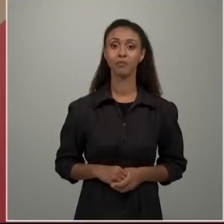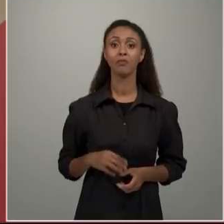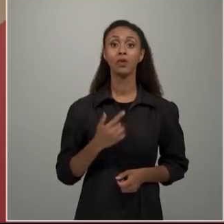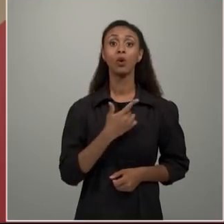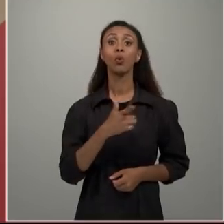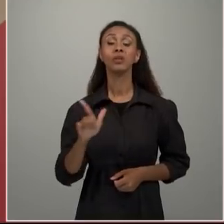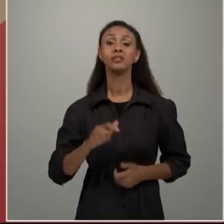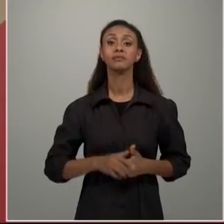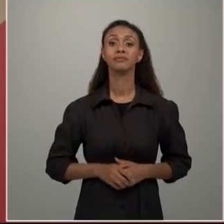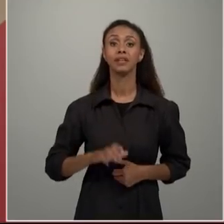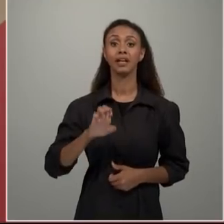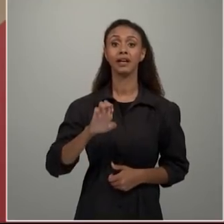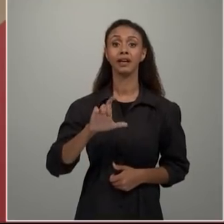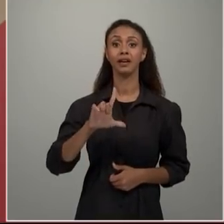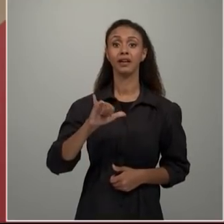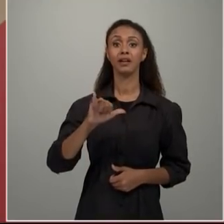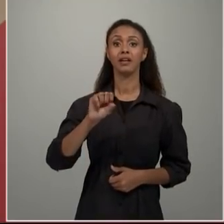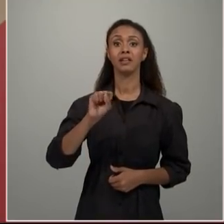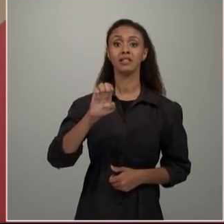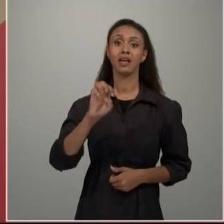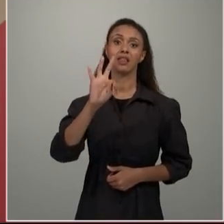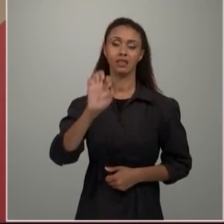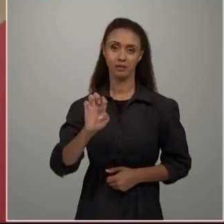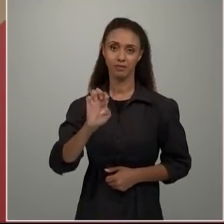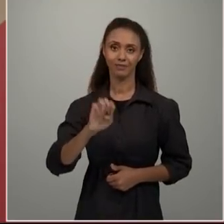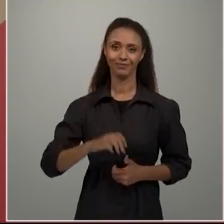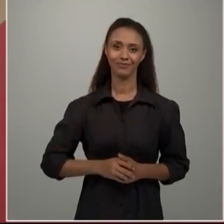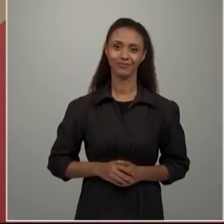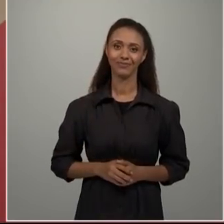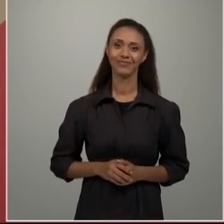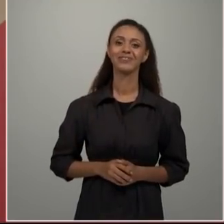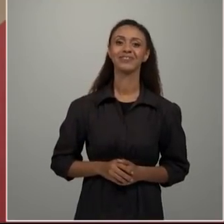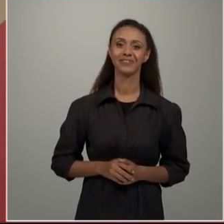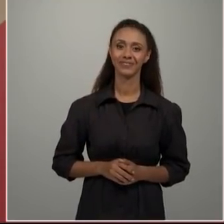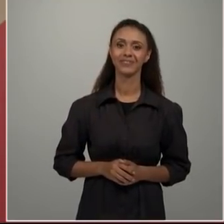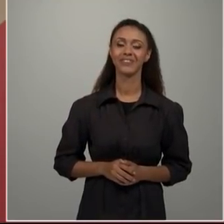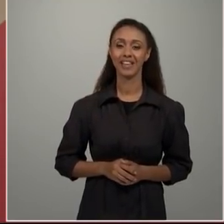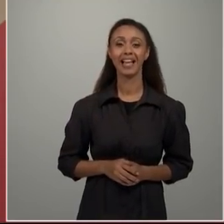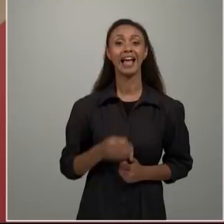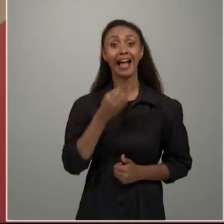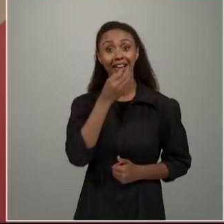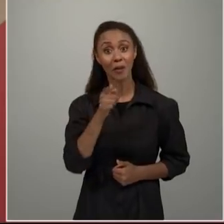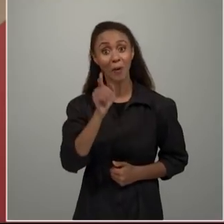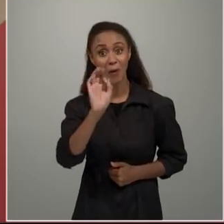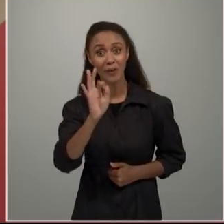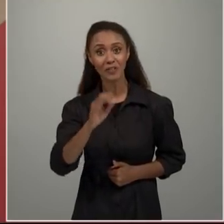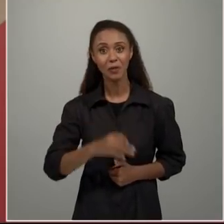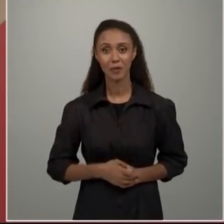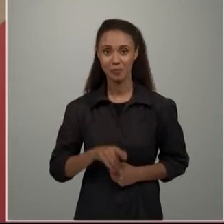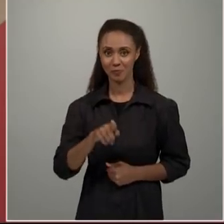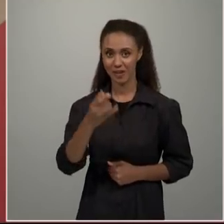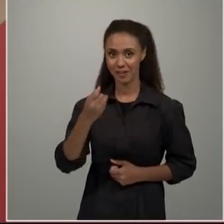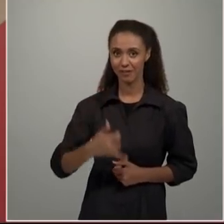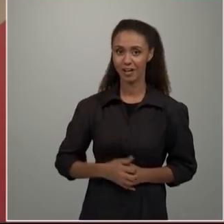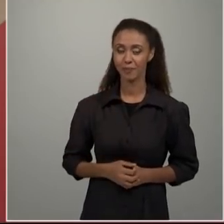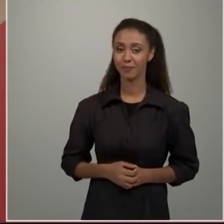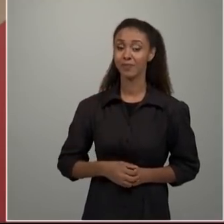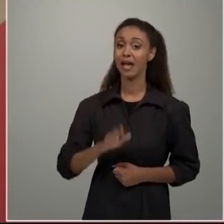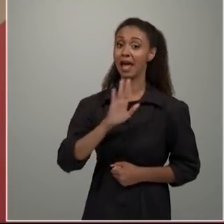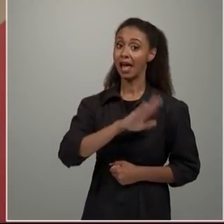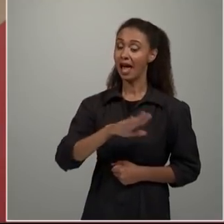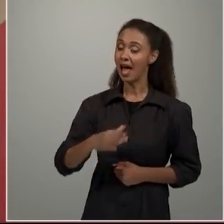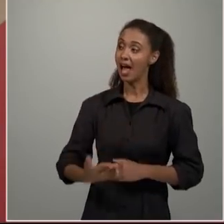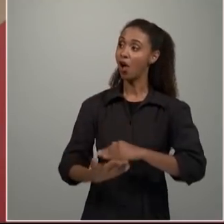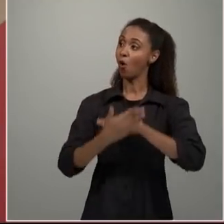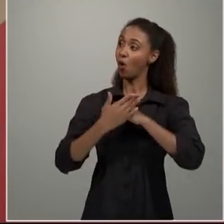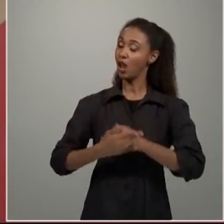a elizete ele 7 a emdec bom é isso aí a dizer assim ó aula para tirar nossos medos e